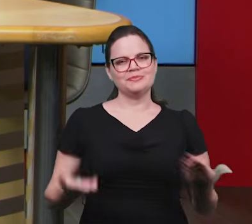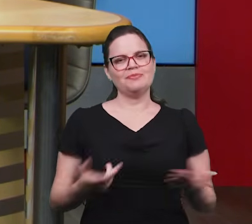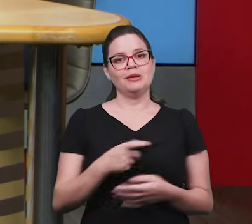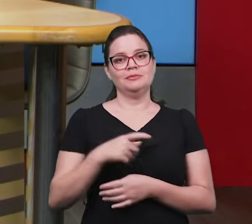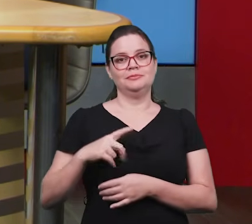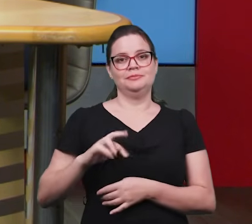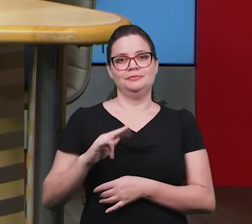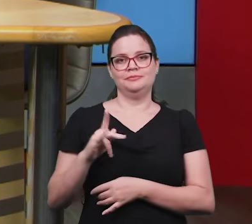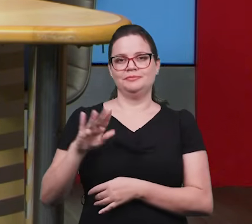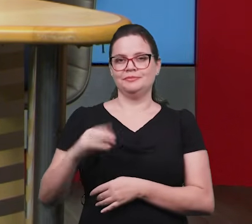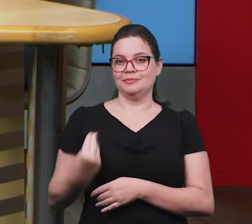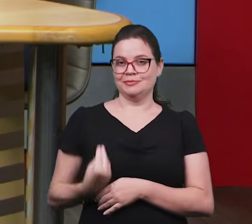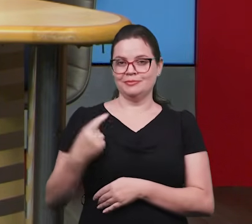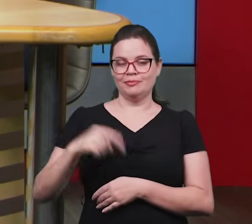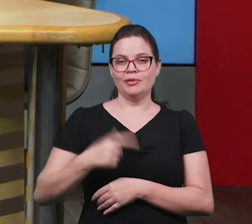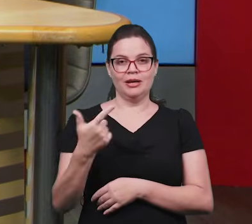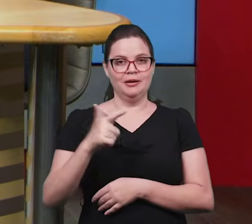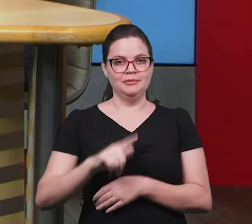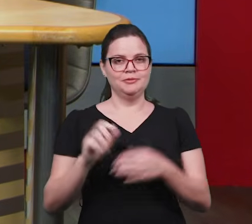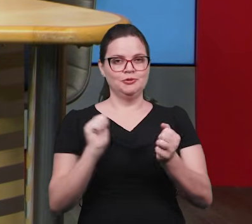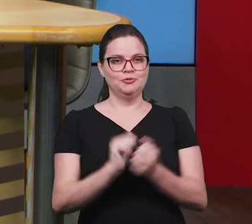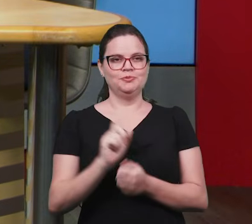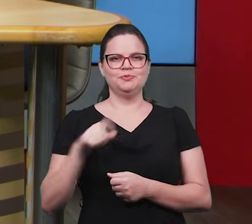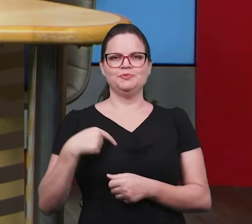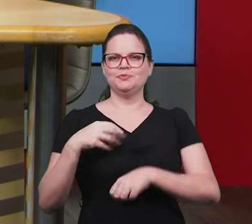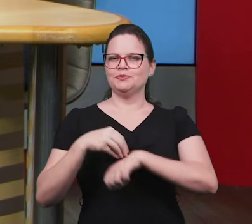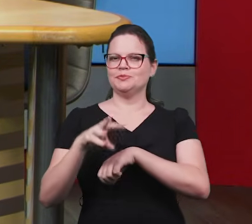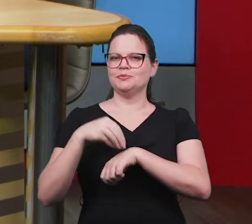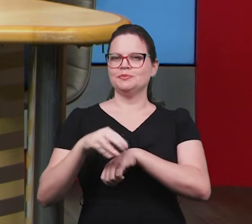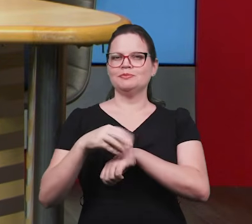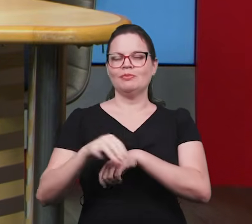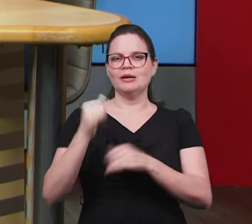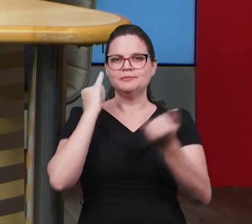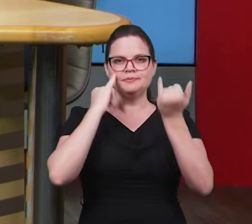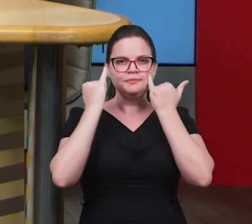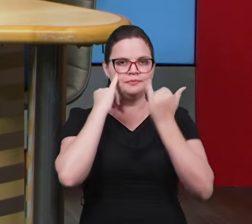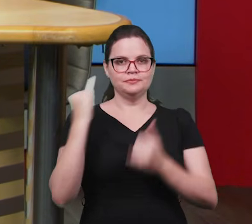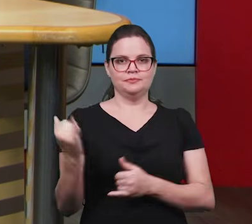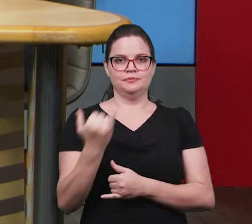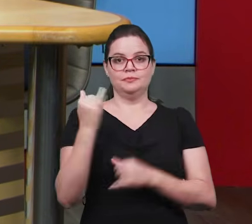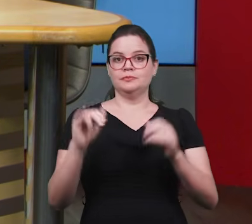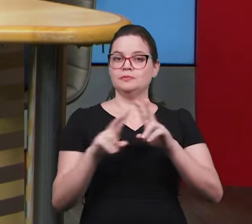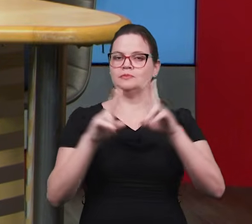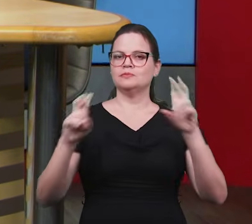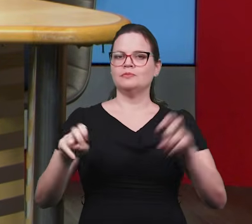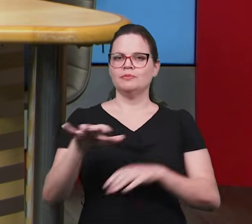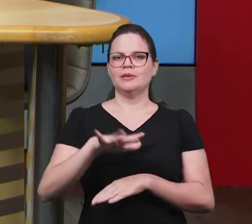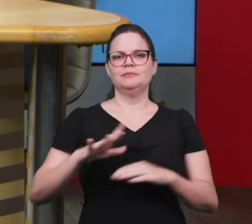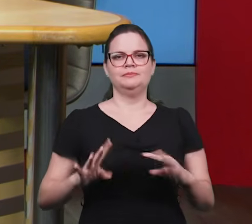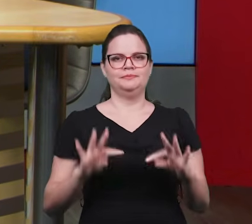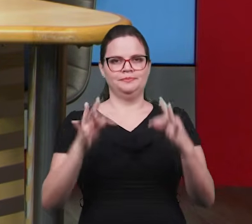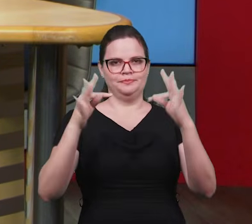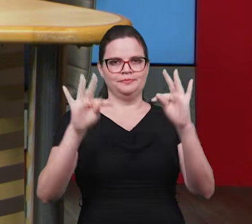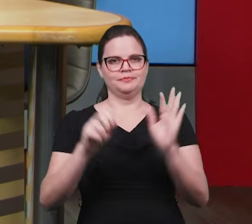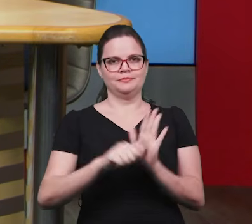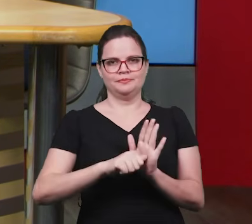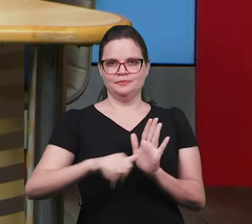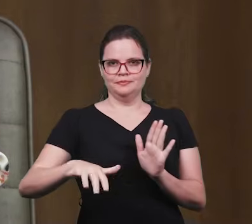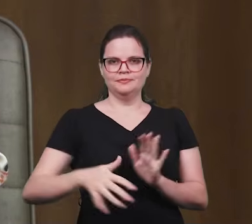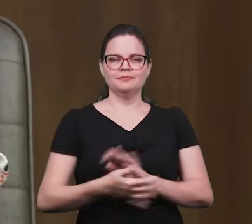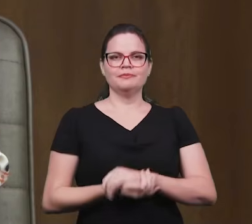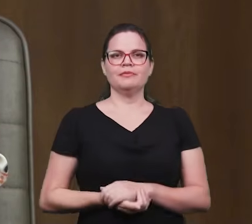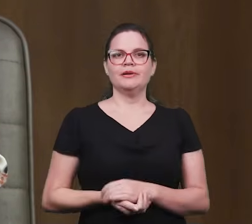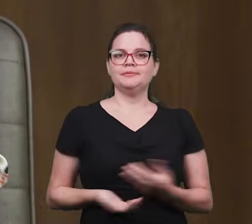vez aqui o senhor conosco, trazendo tanta informação importante, ainda mais sobre essa área da tecnologia assistiva, né?